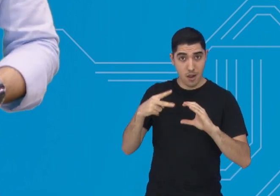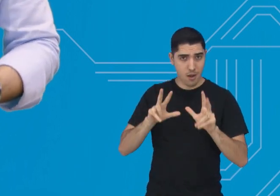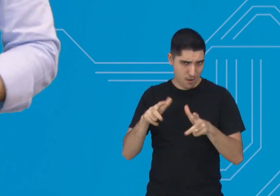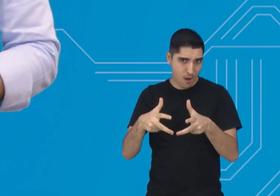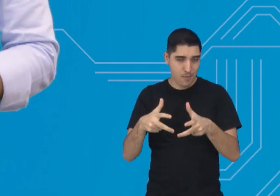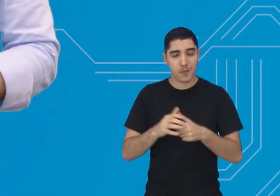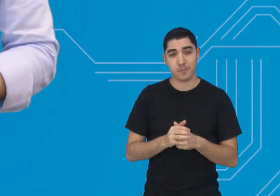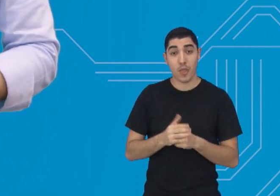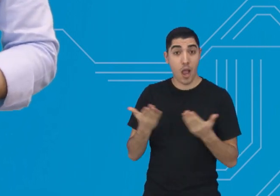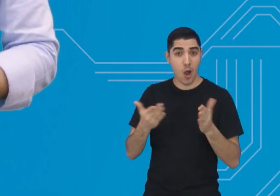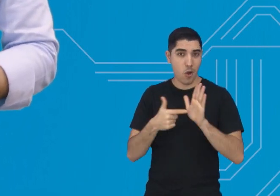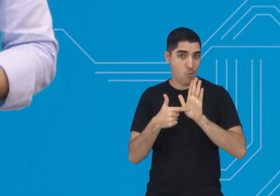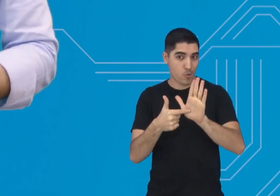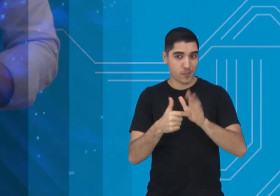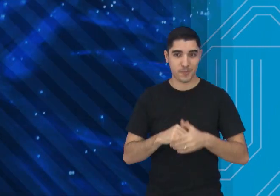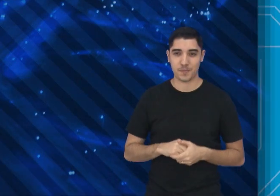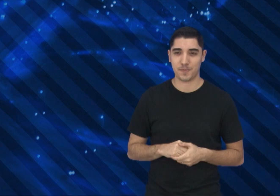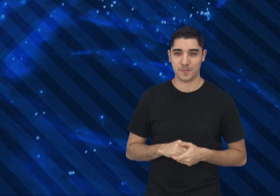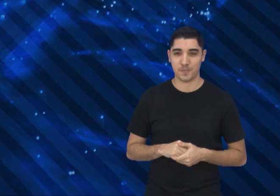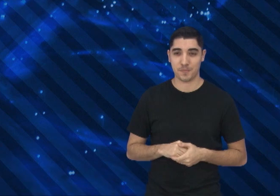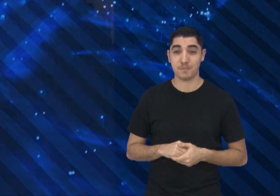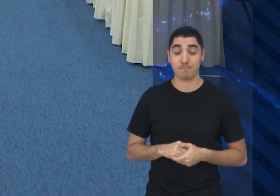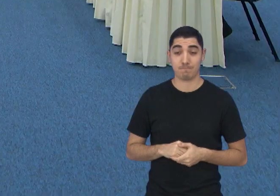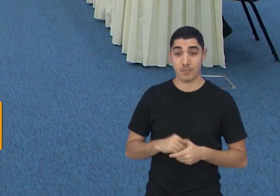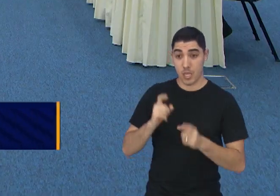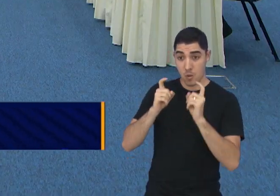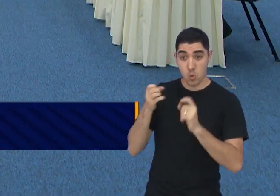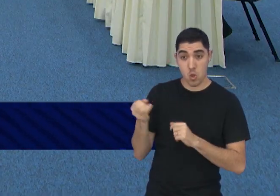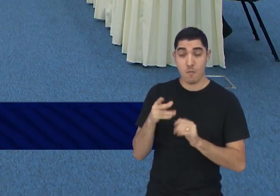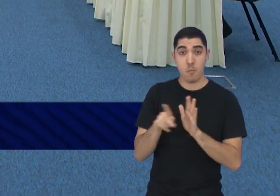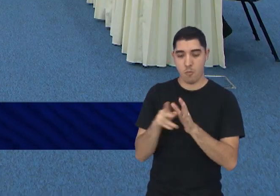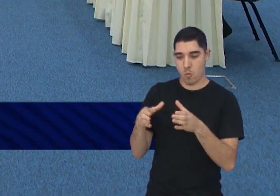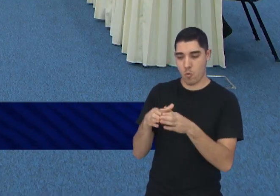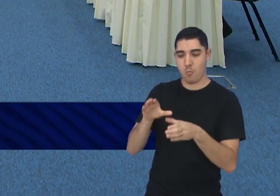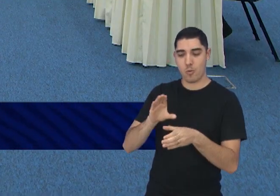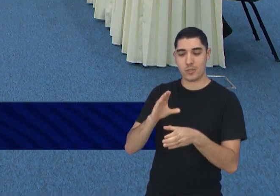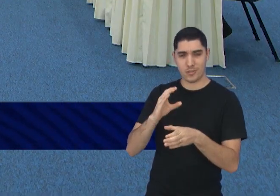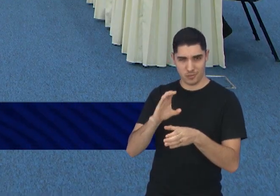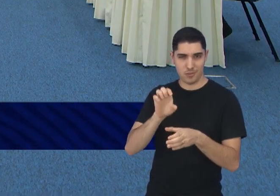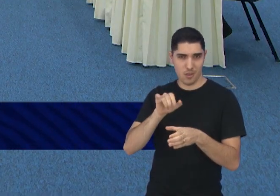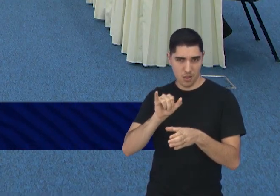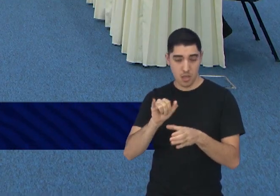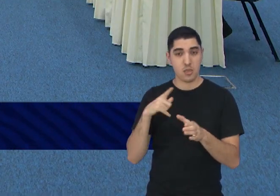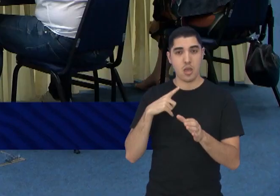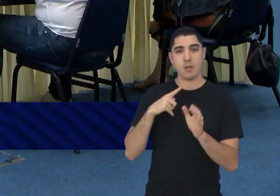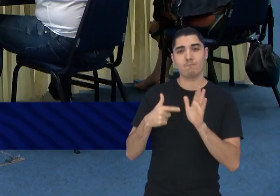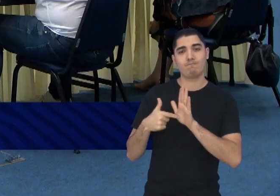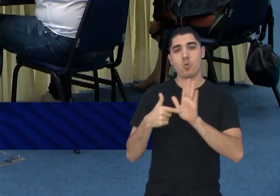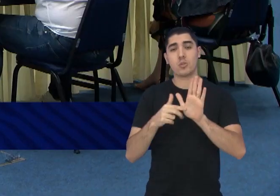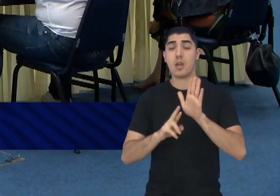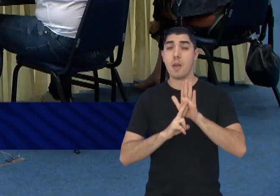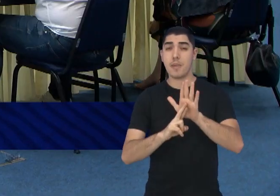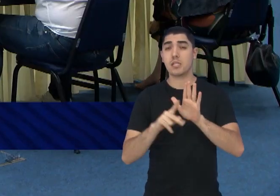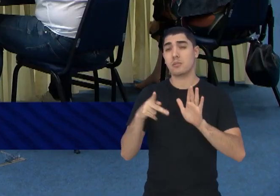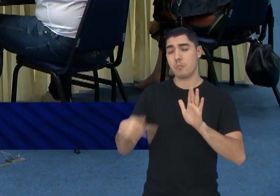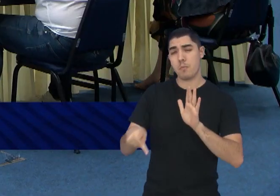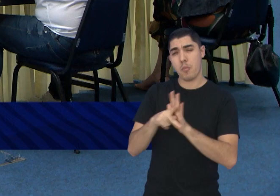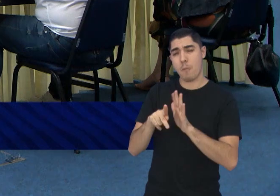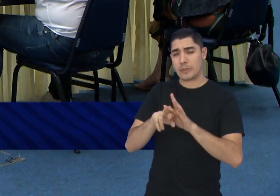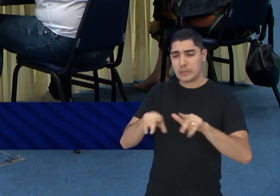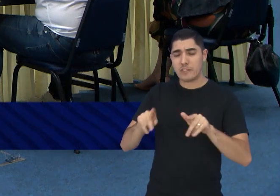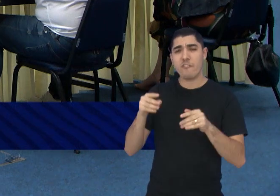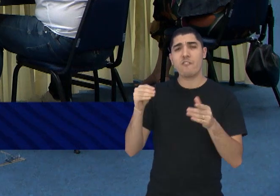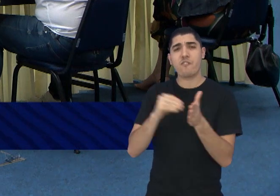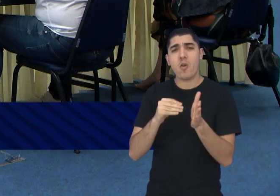agora os destaques desta edição. Em nova reunião, SEI da Sabesp houve representantes da concessionária sobre problemas como falta de